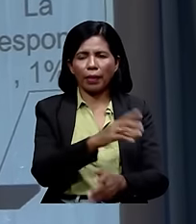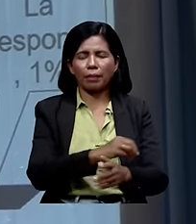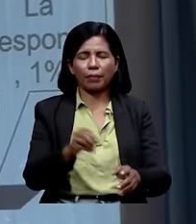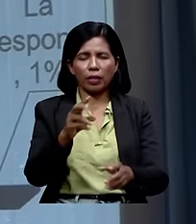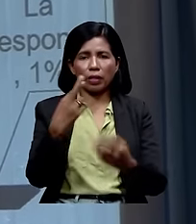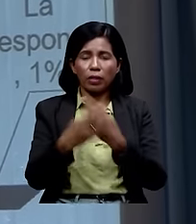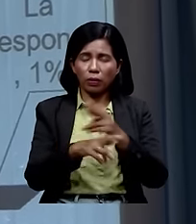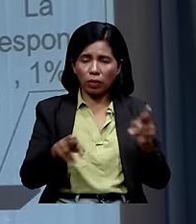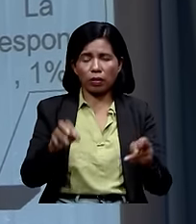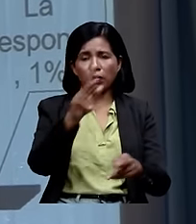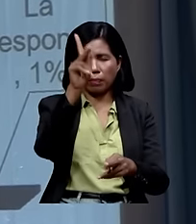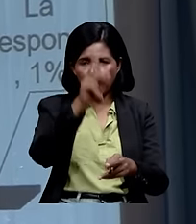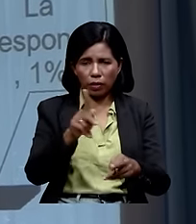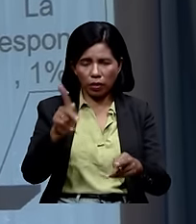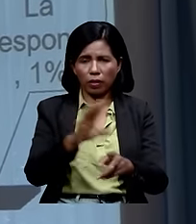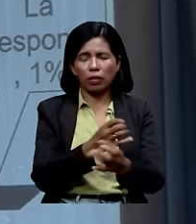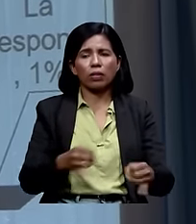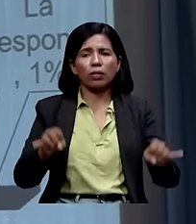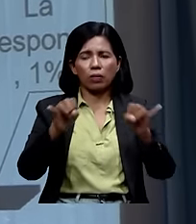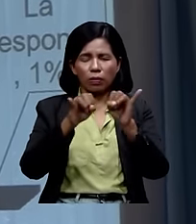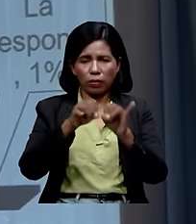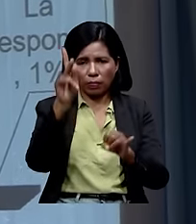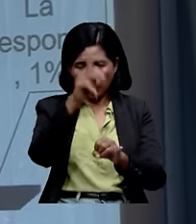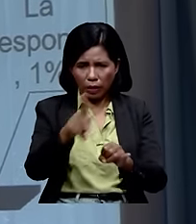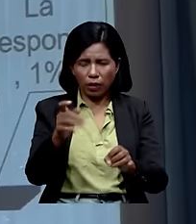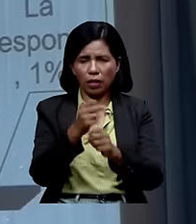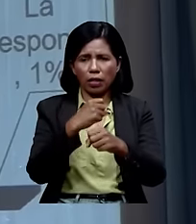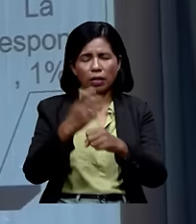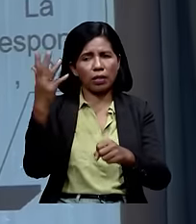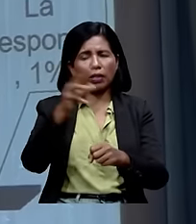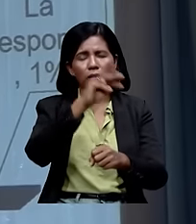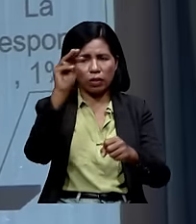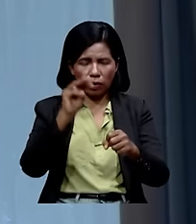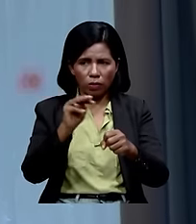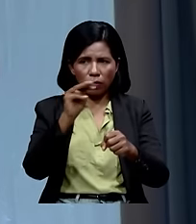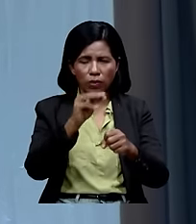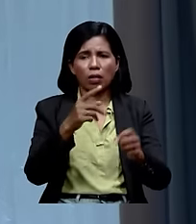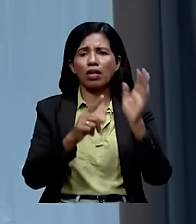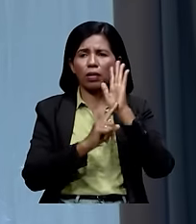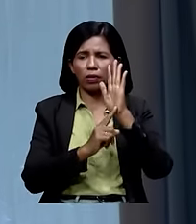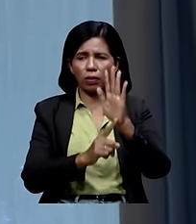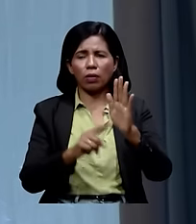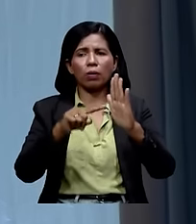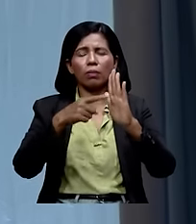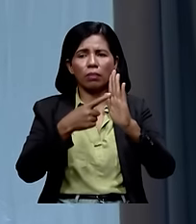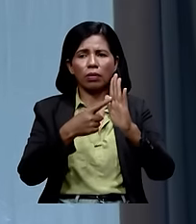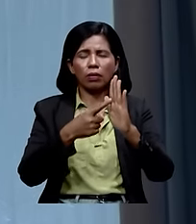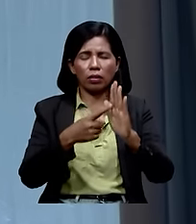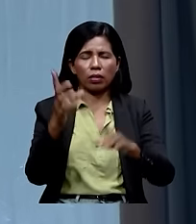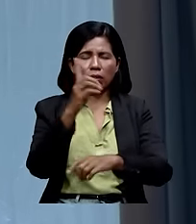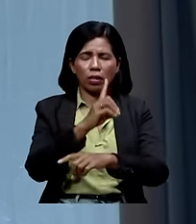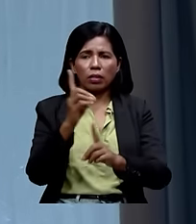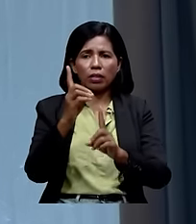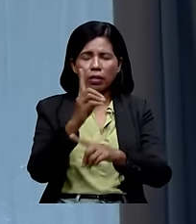pesquisa husi instituto matadalan survei no pesquisa ne belança e segundo fui la isne hatodo a husi loron sanulu